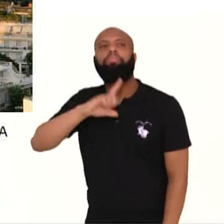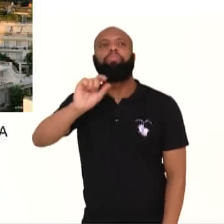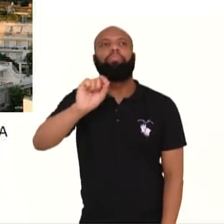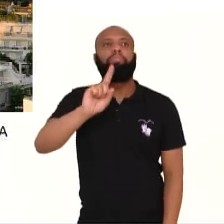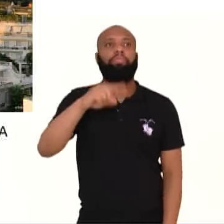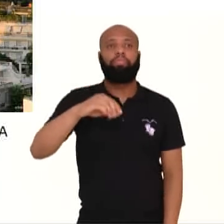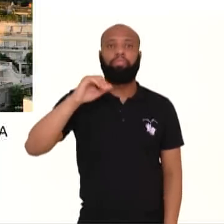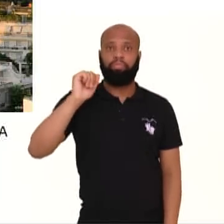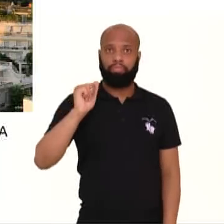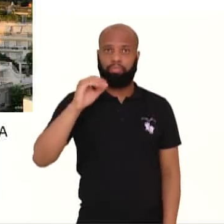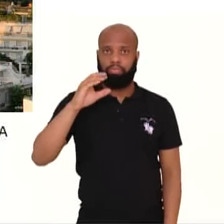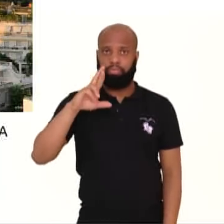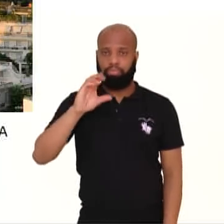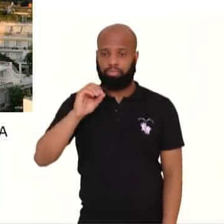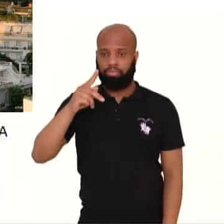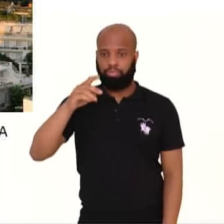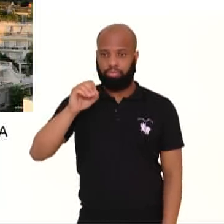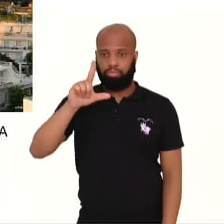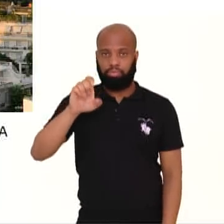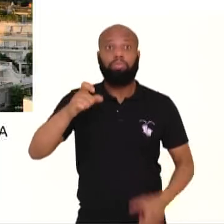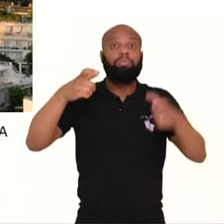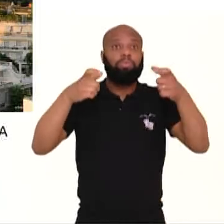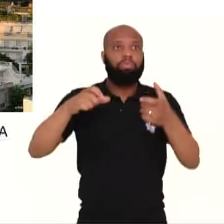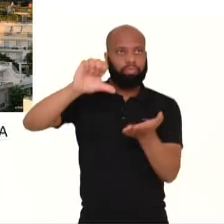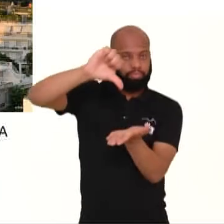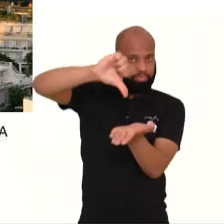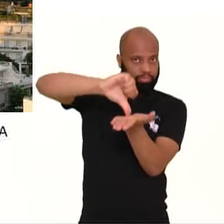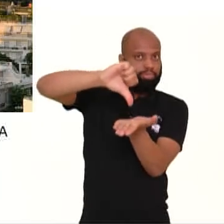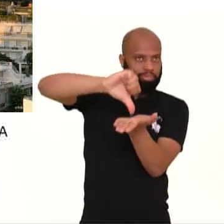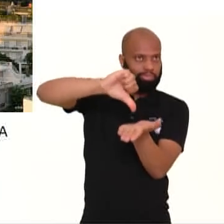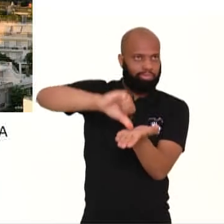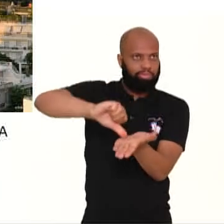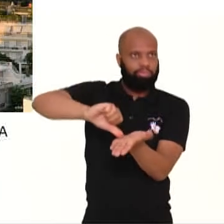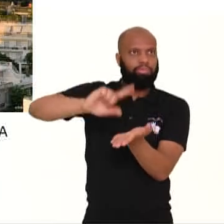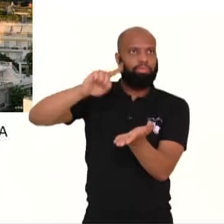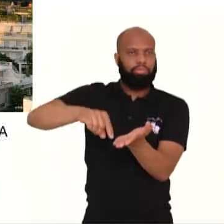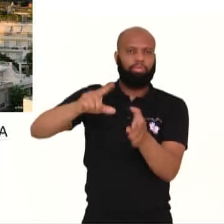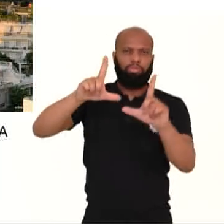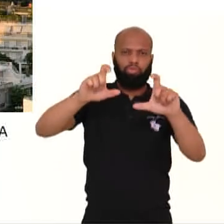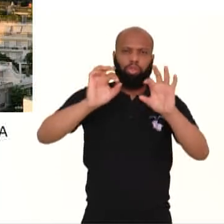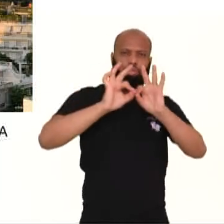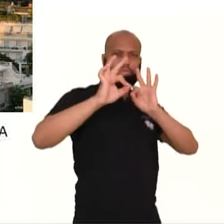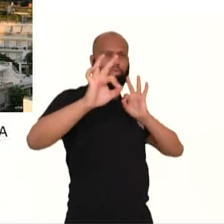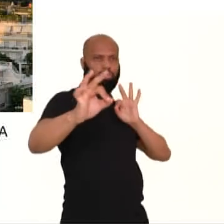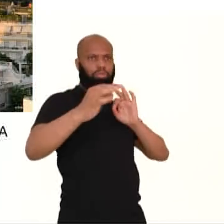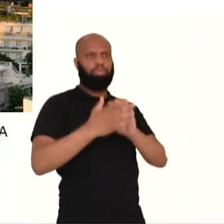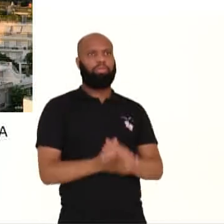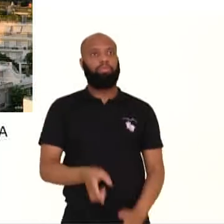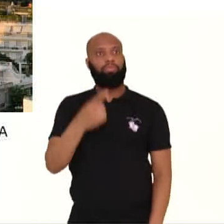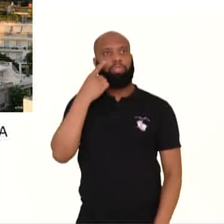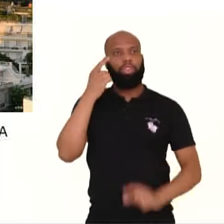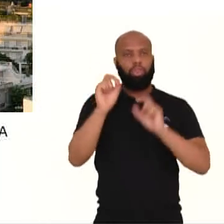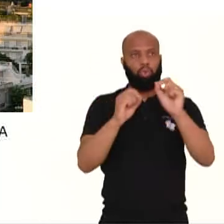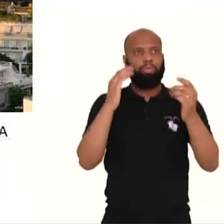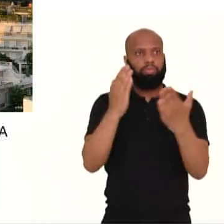a Acrópole de Atenas, vista à distância, é uma fotografia feita à distância. É claro, você vai observar também alguns guindastes, né? É